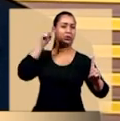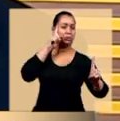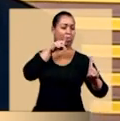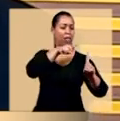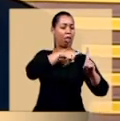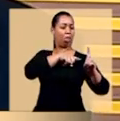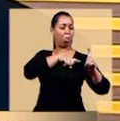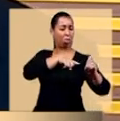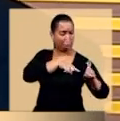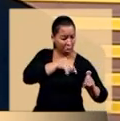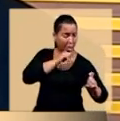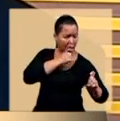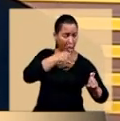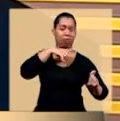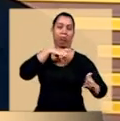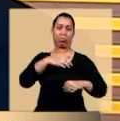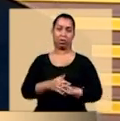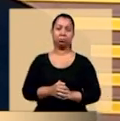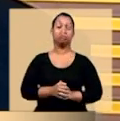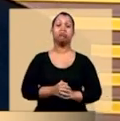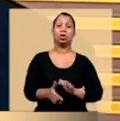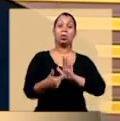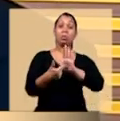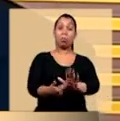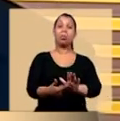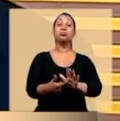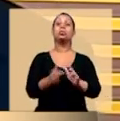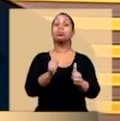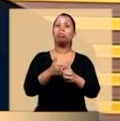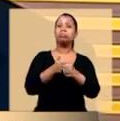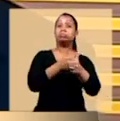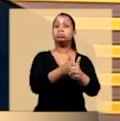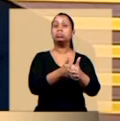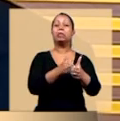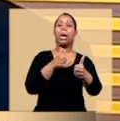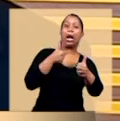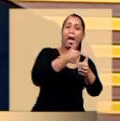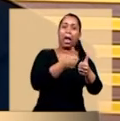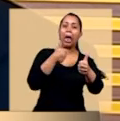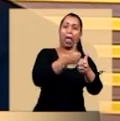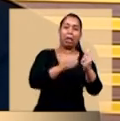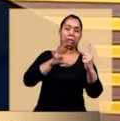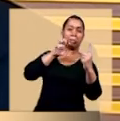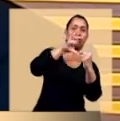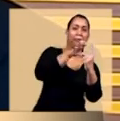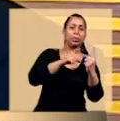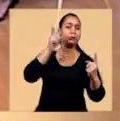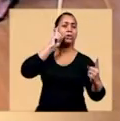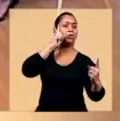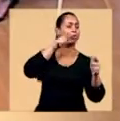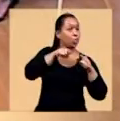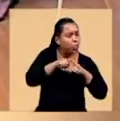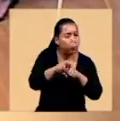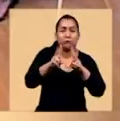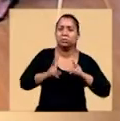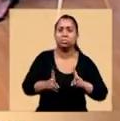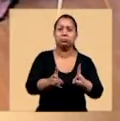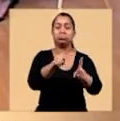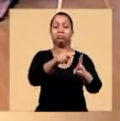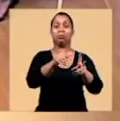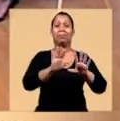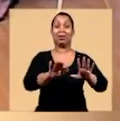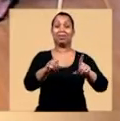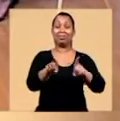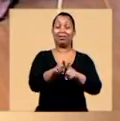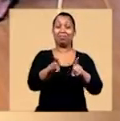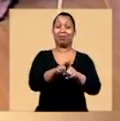Quer dizer, não é um ato isolado. Sim. Eu tenho a caracterização do assédio moral pela constância. Uma rotina. E por essa